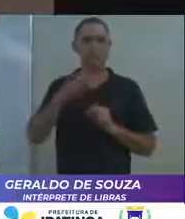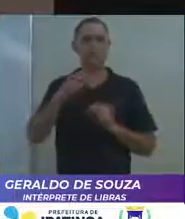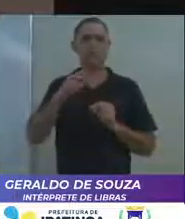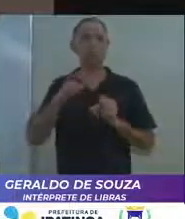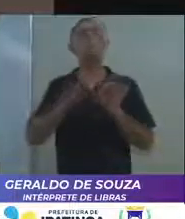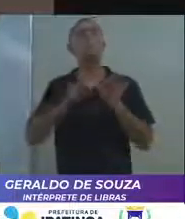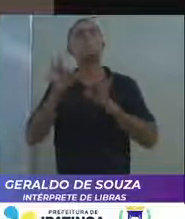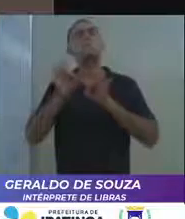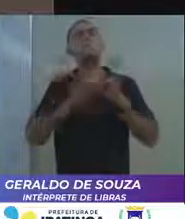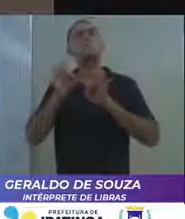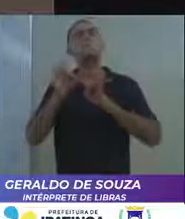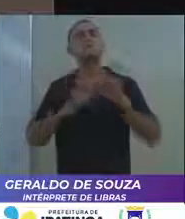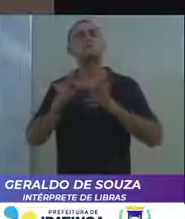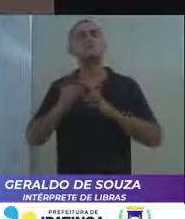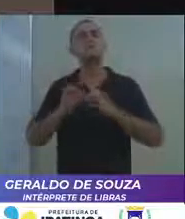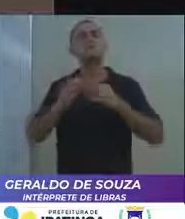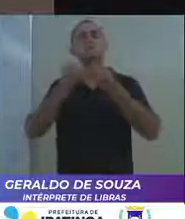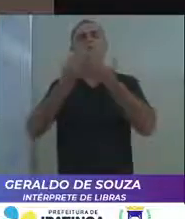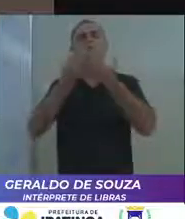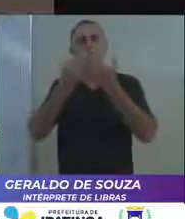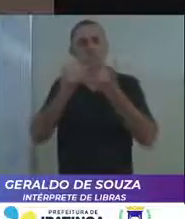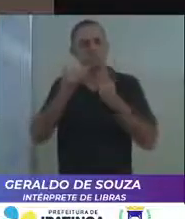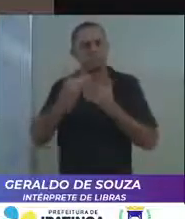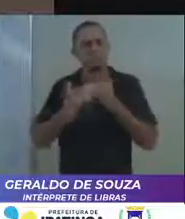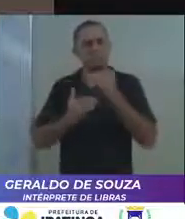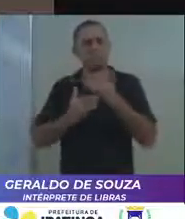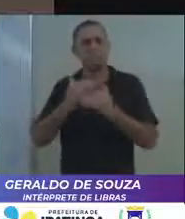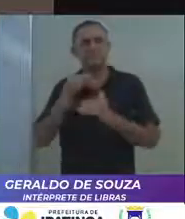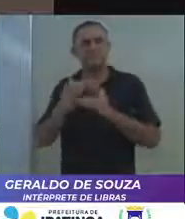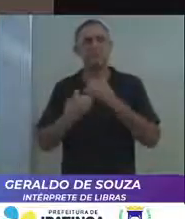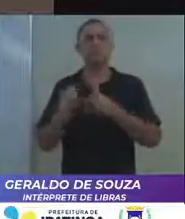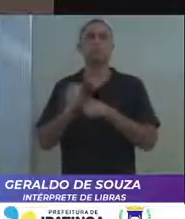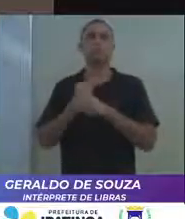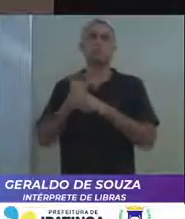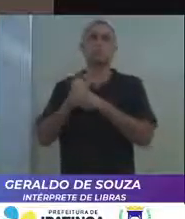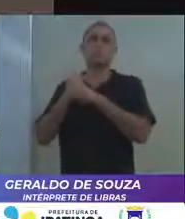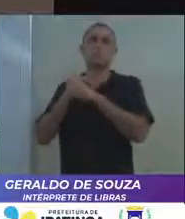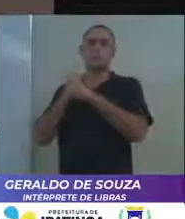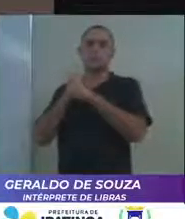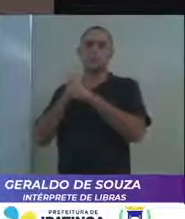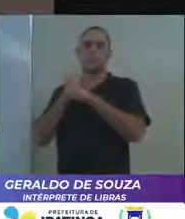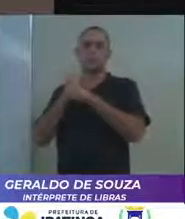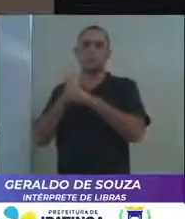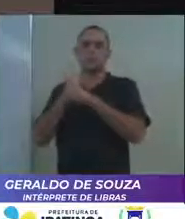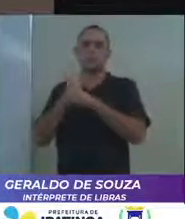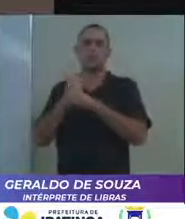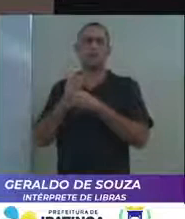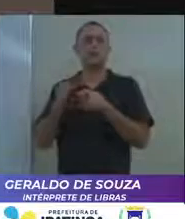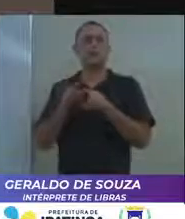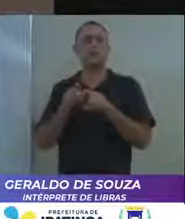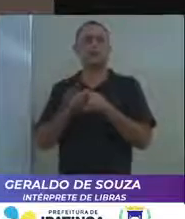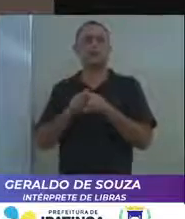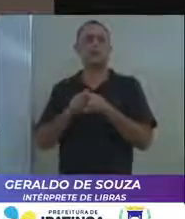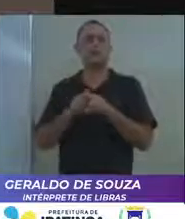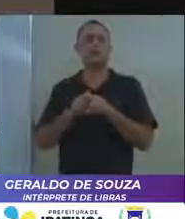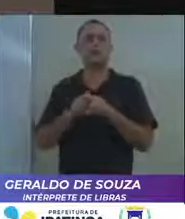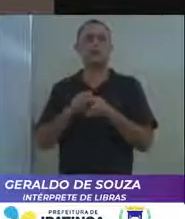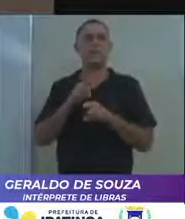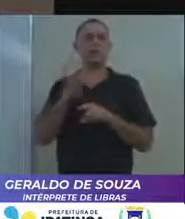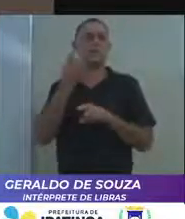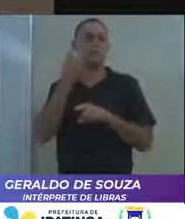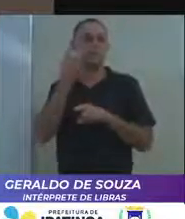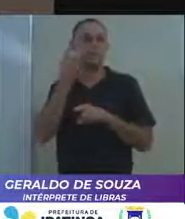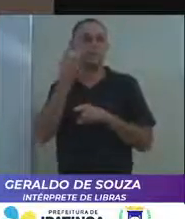muito legal, que ele já está sendo desenvolvido há alguns anos pela Cristina lá em Fortaleza, e agora a gente entrou